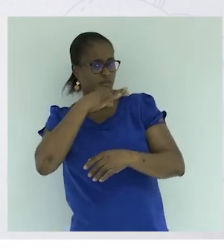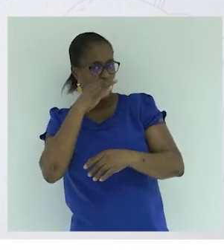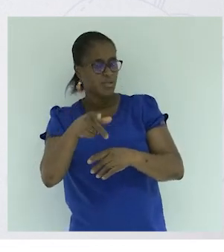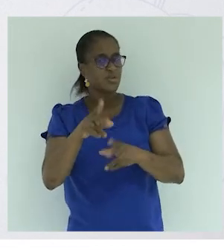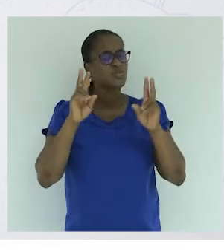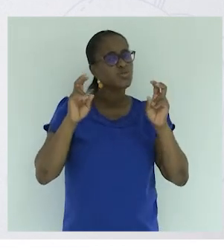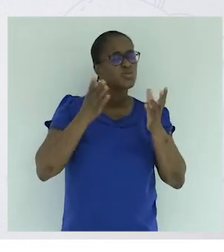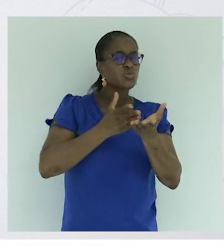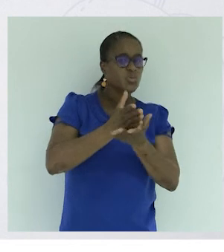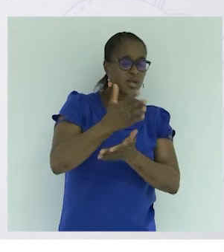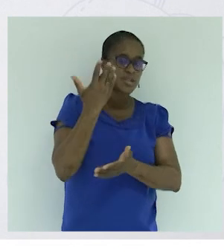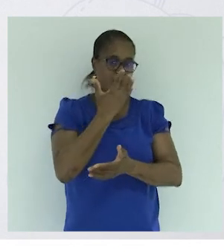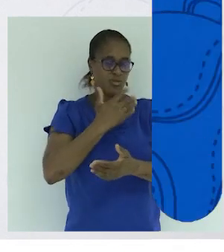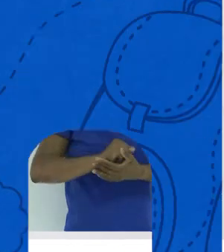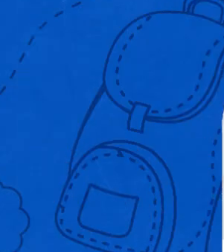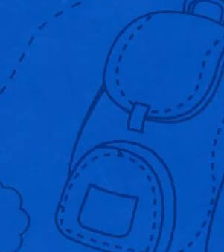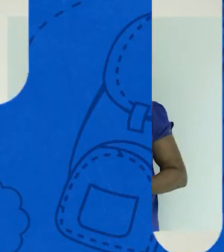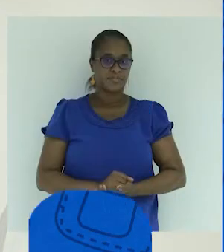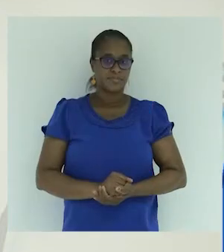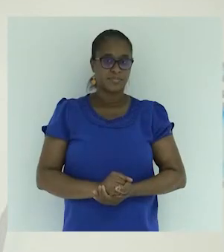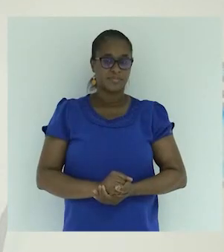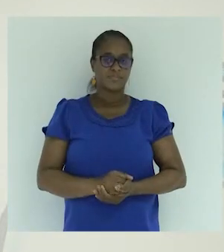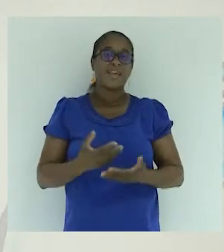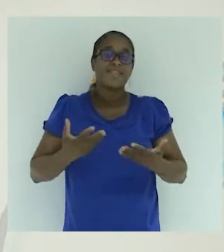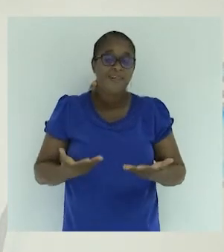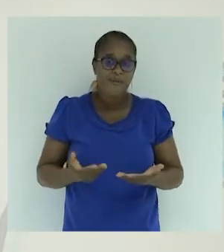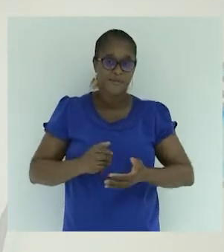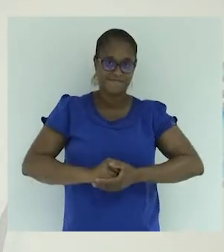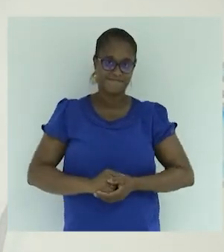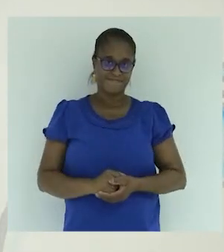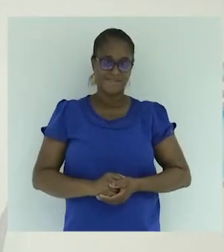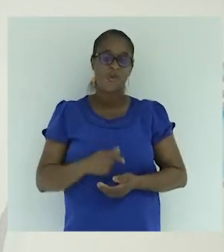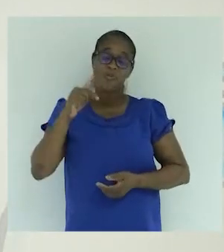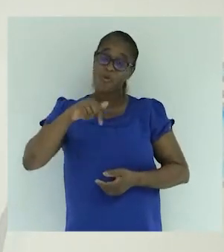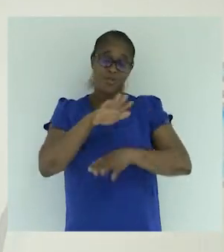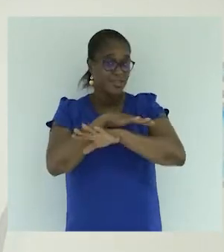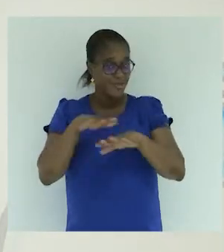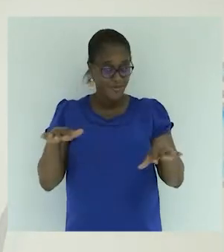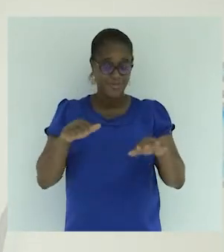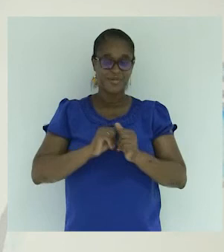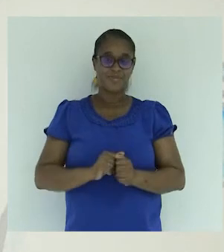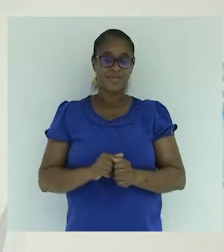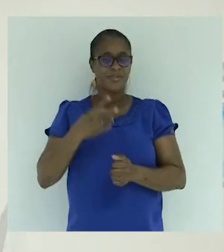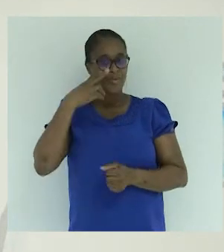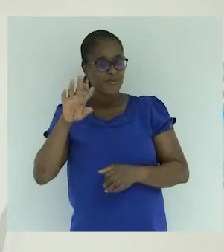sobre isso durante a aula. E então, por hoje é tudo.